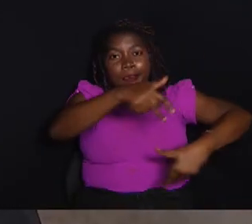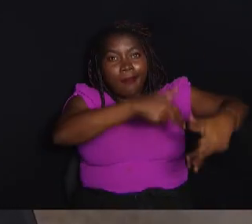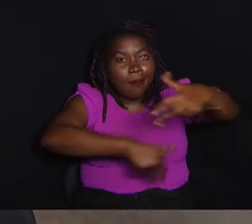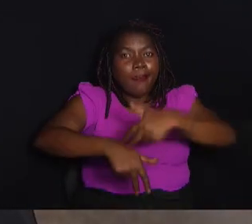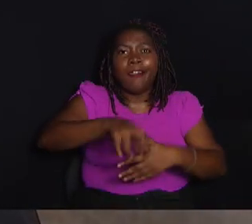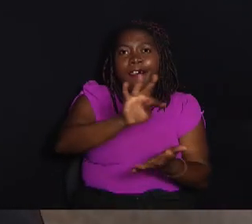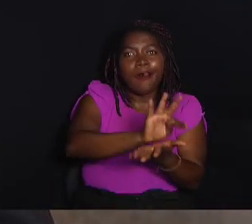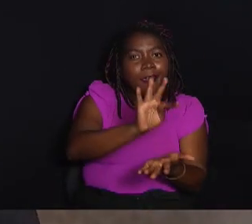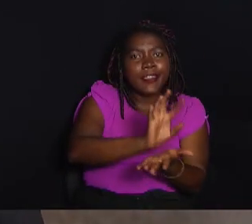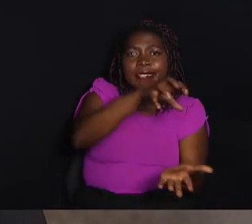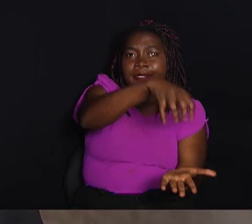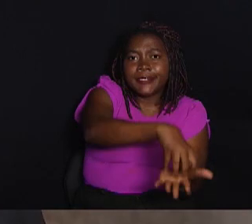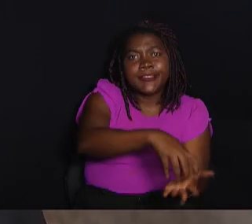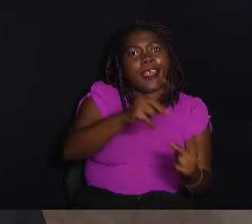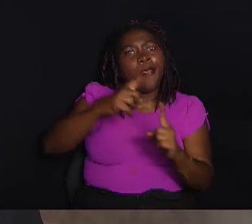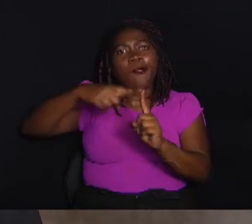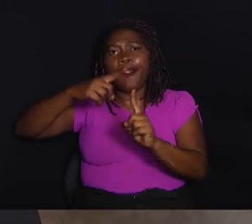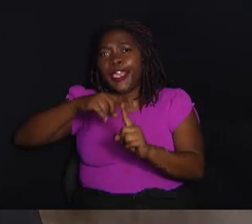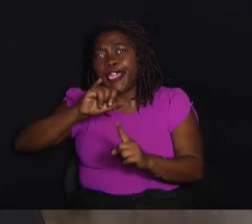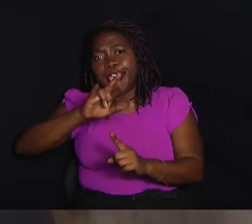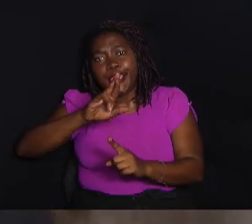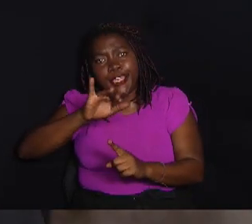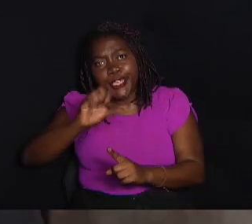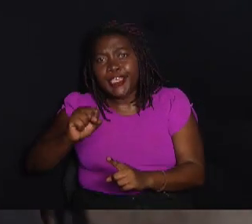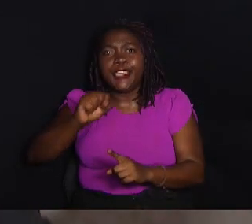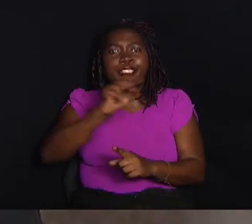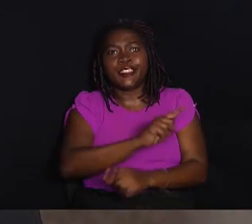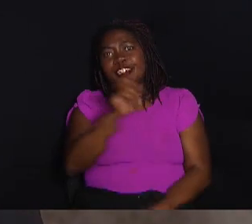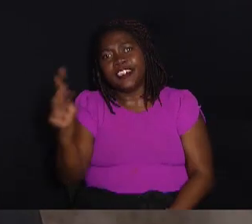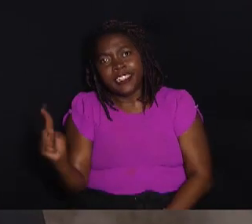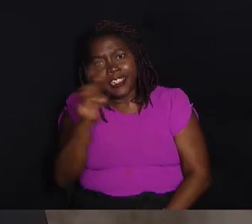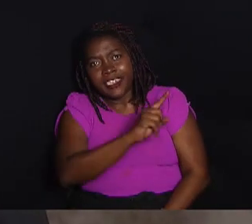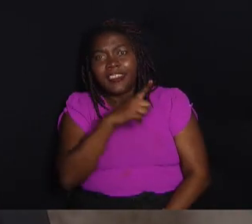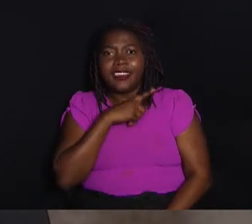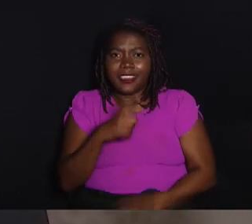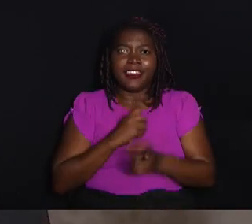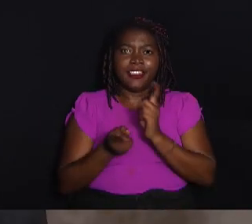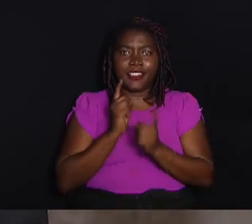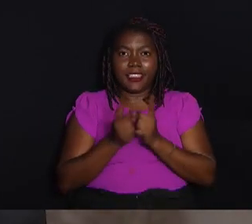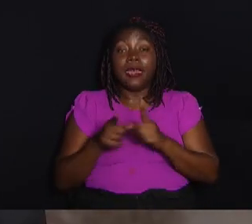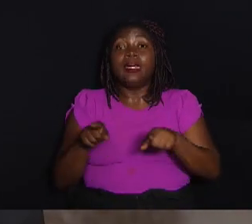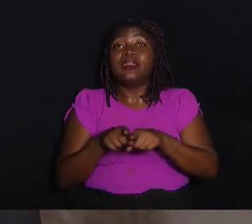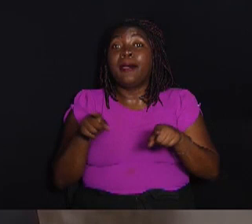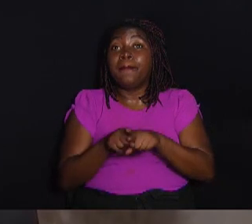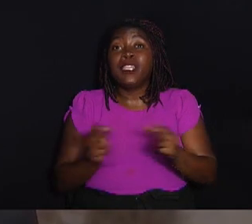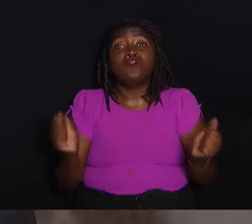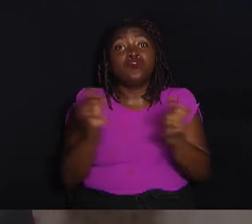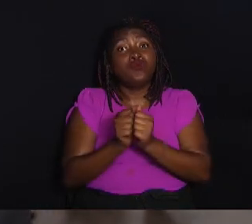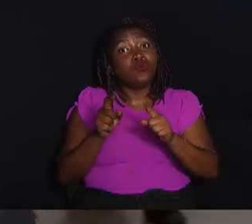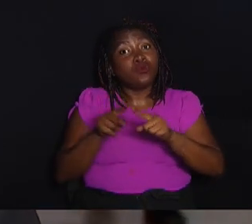Iris nos terminais eh de e transferência que existem nos corredores e também junto aos servidores